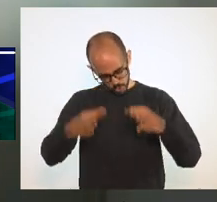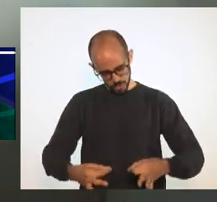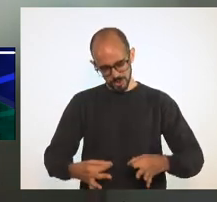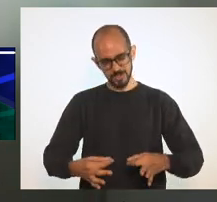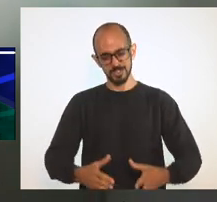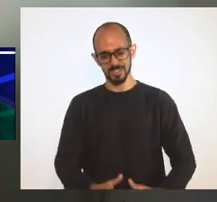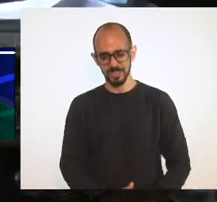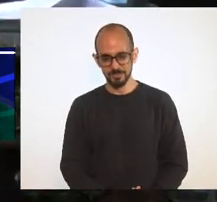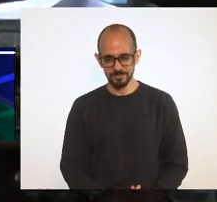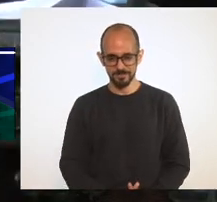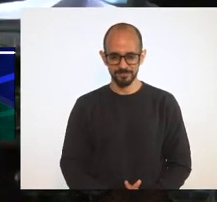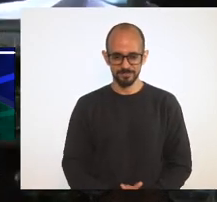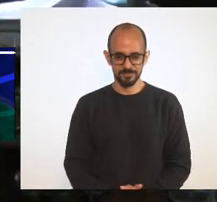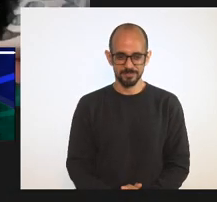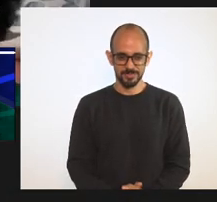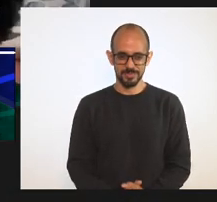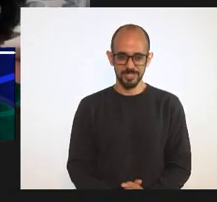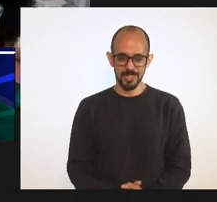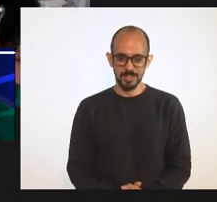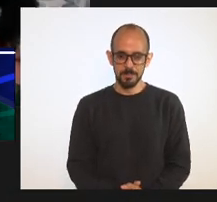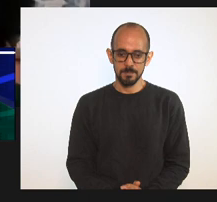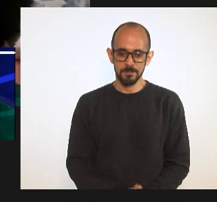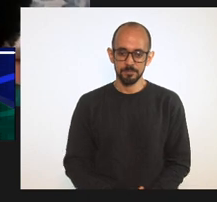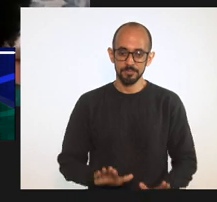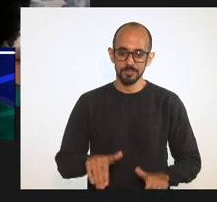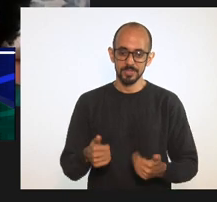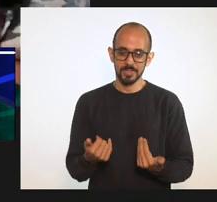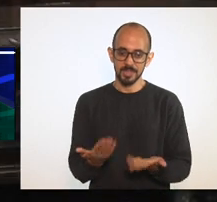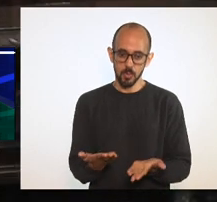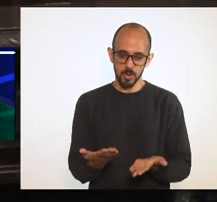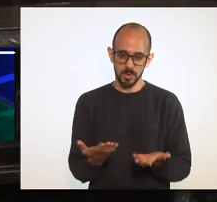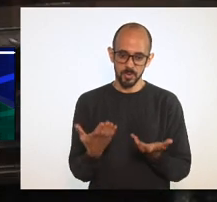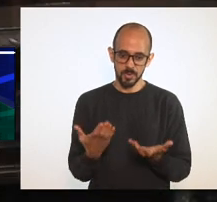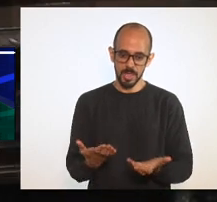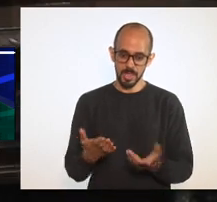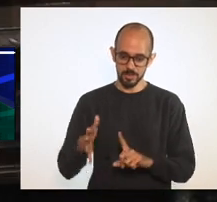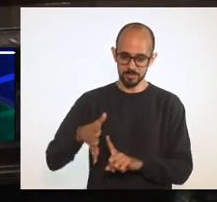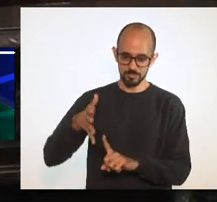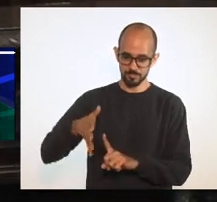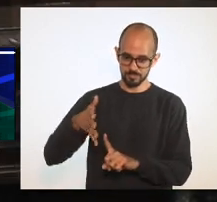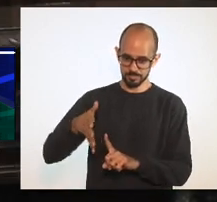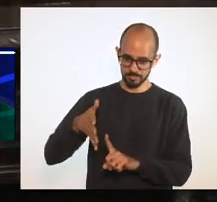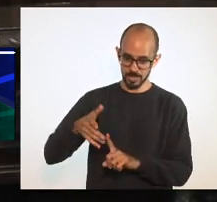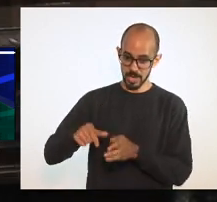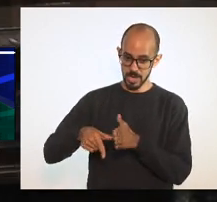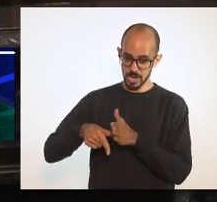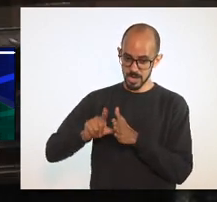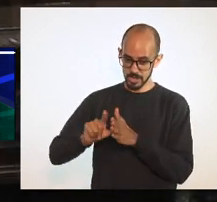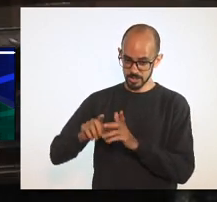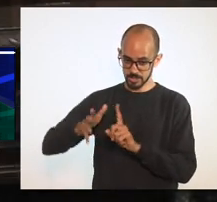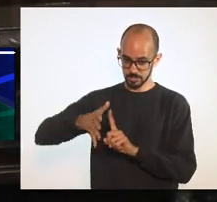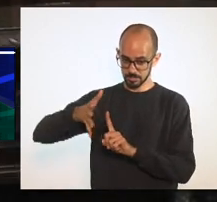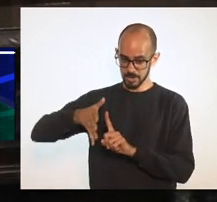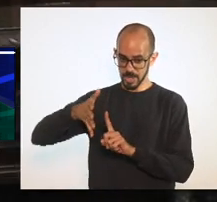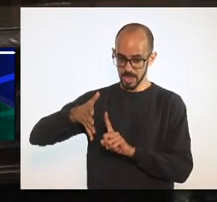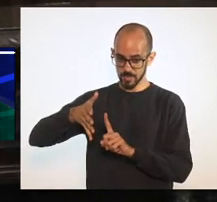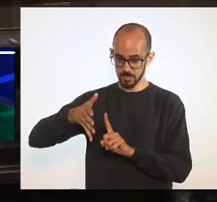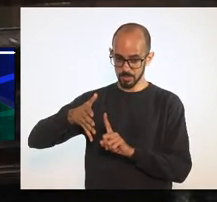passar. Eu queria, antes, eu vou passar a palavra para o nosso... E para dizer o seguinte, presidente, antes de passar a palavra ao nosso querido